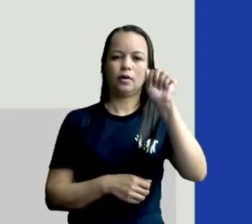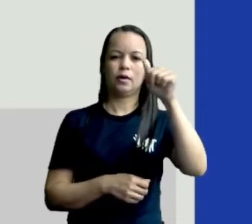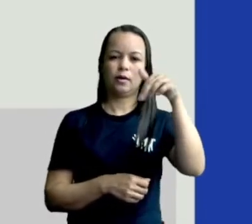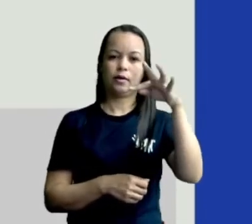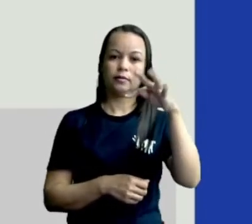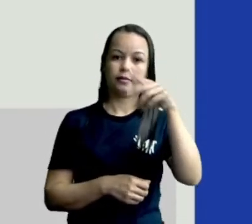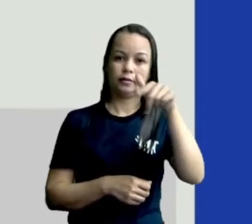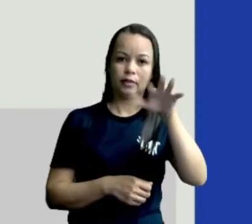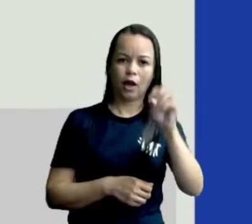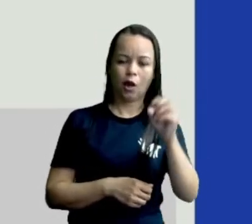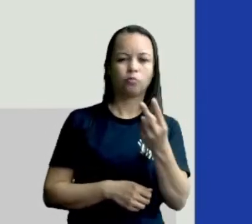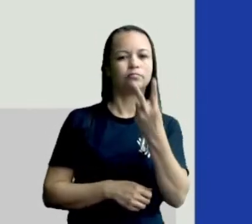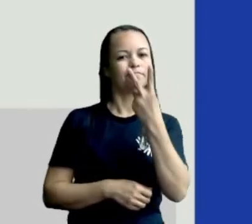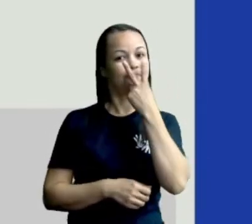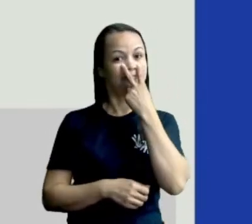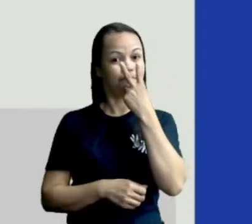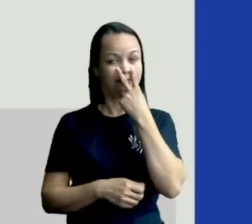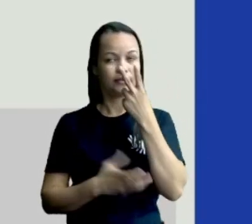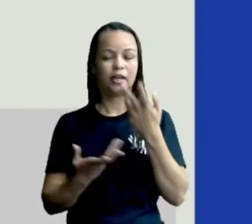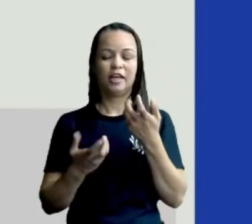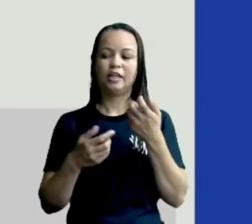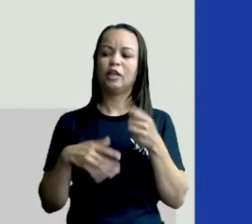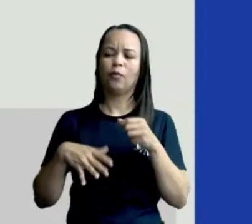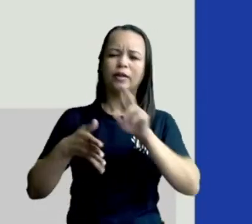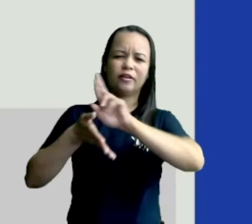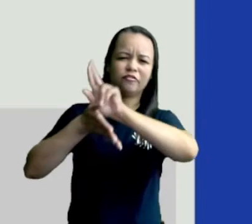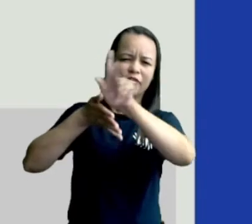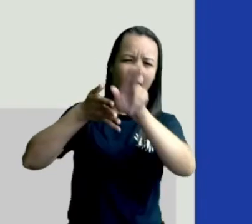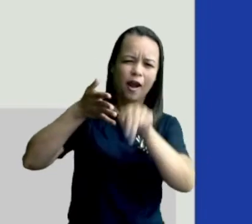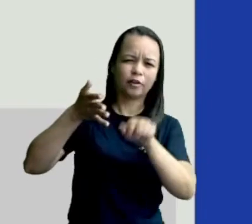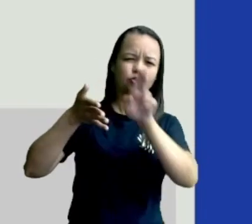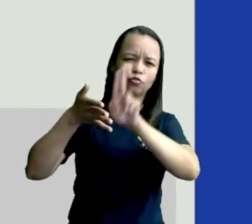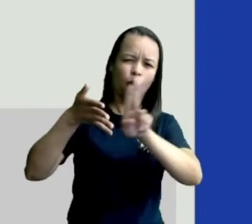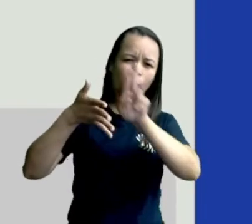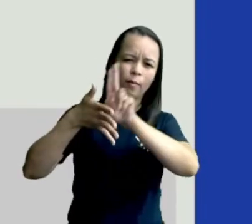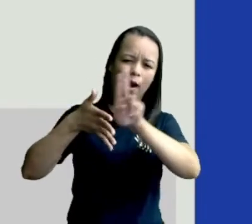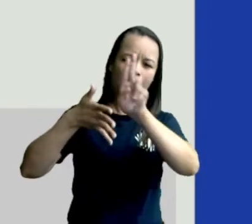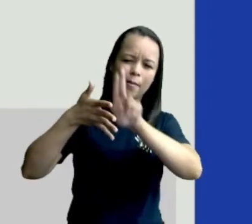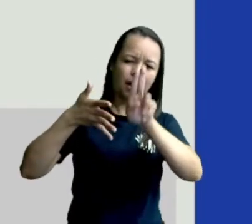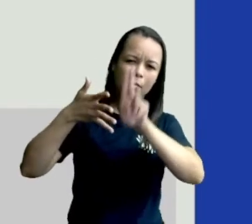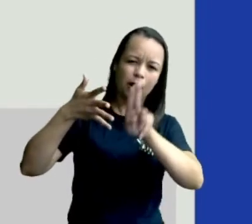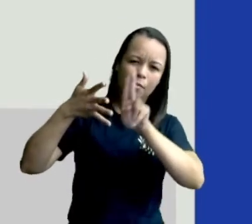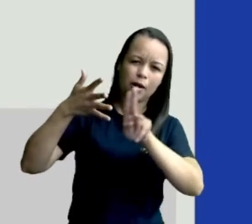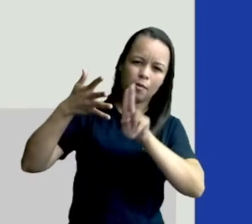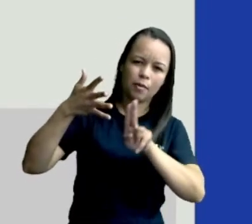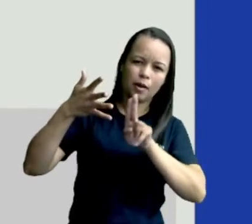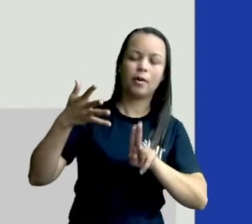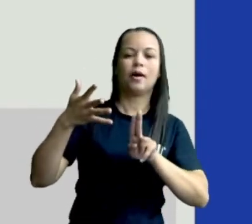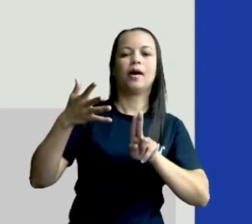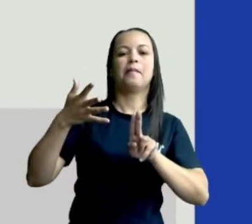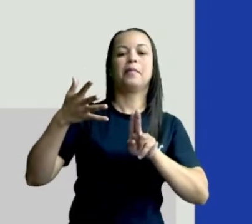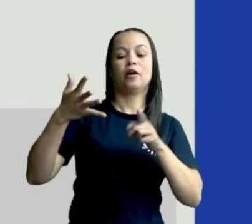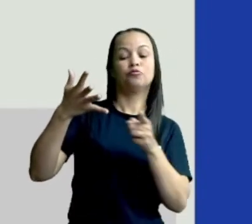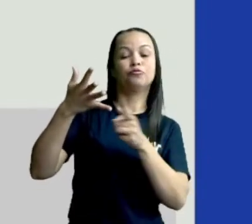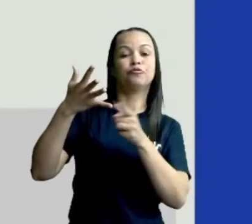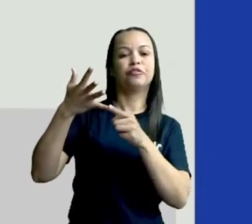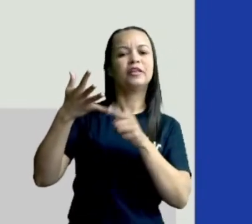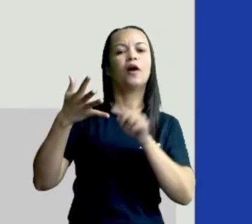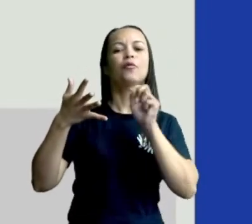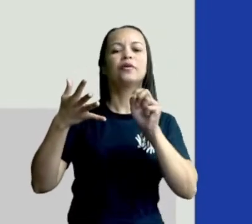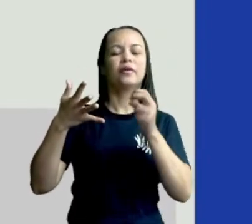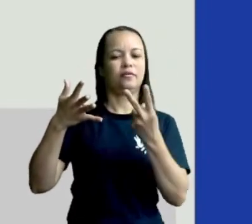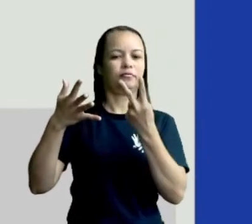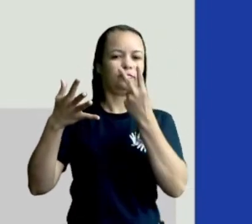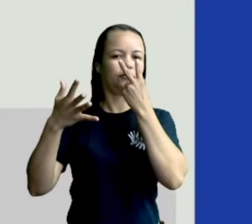Mata, depois Freguesia de Santo Antão da Mata, depois Vila de Santo Antão, Cidade